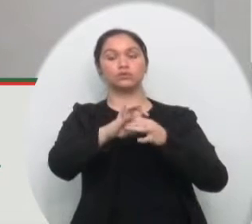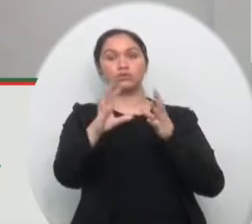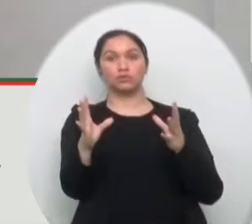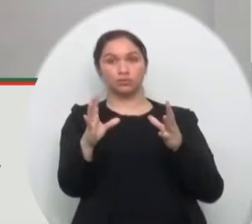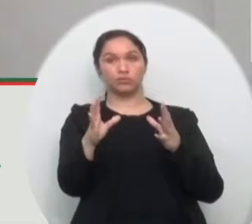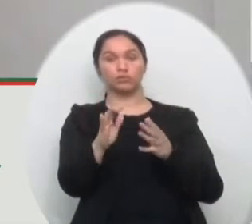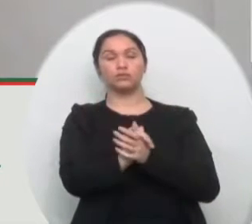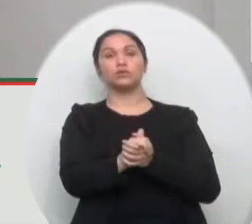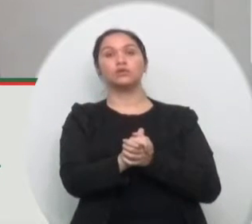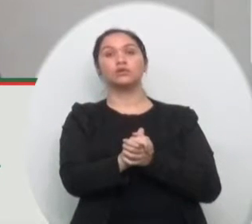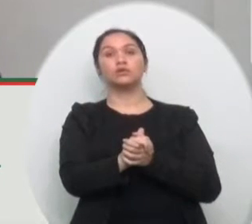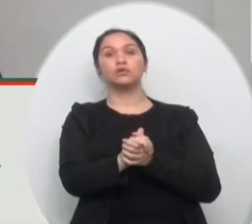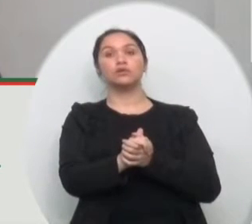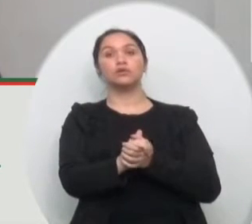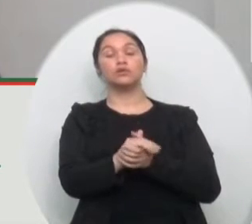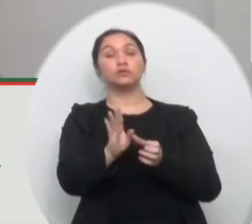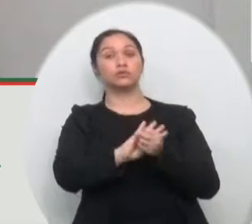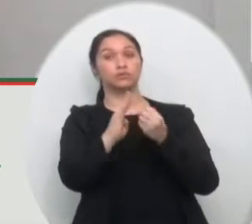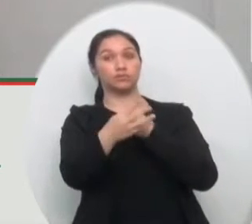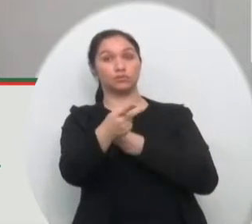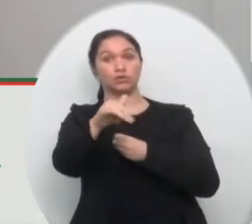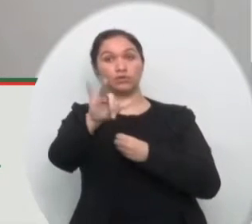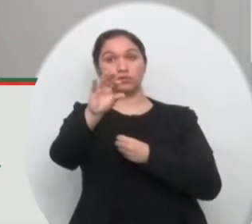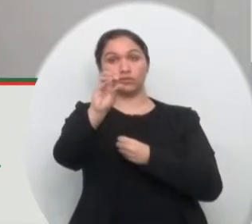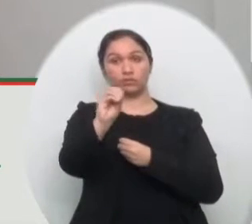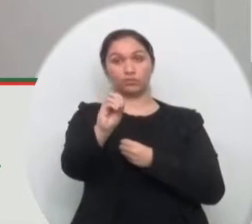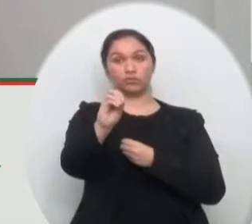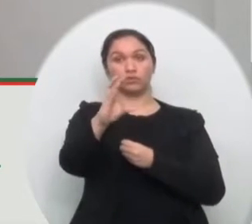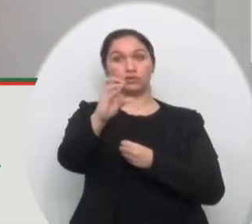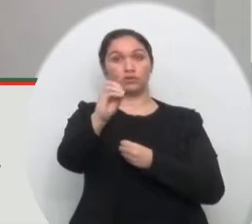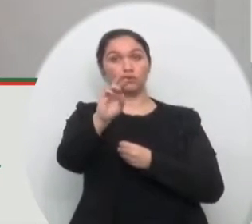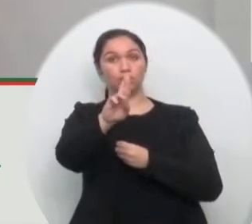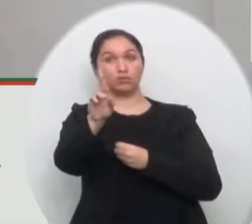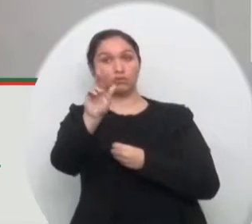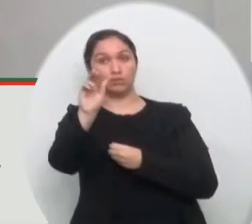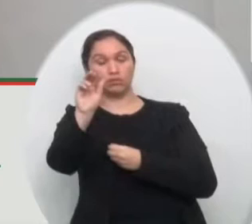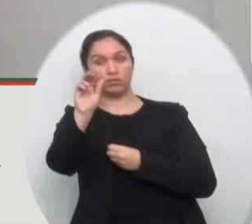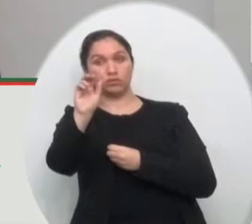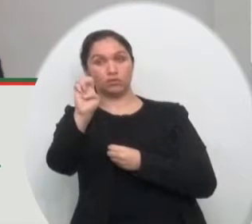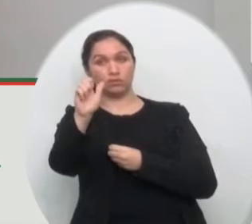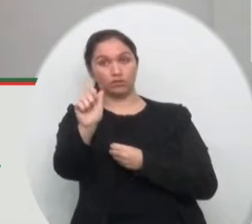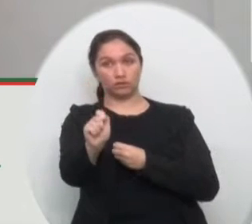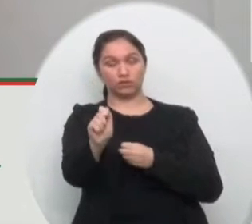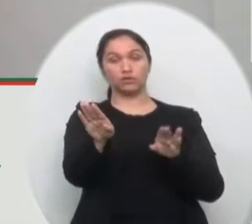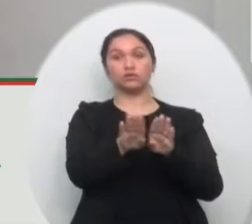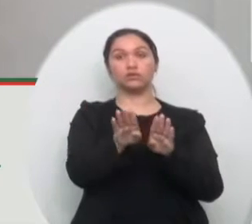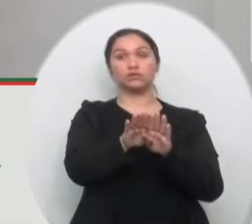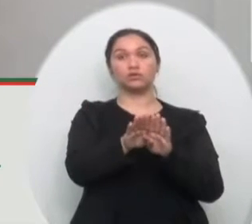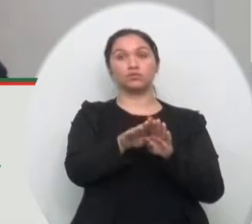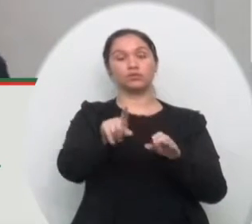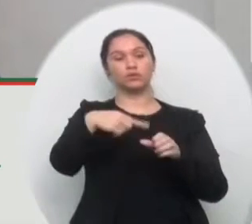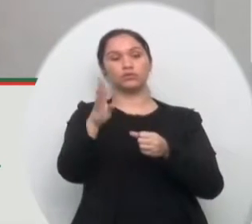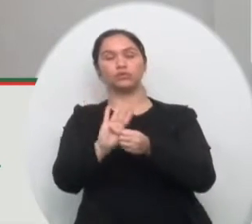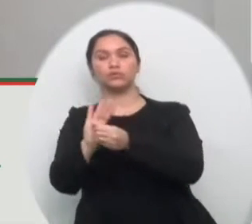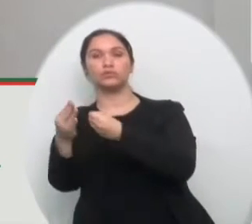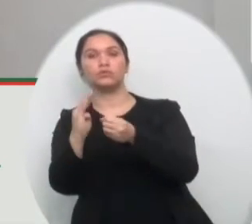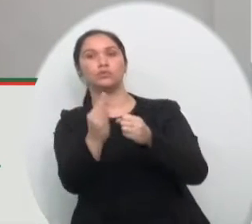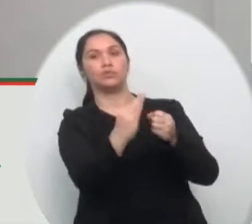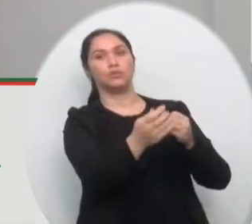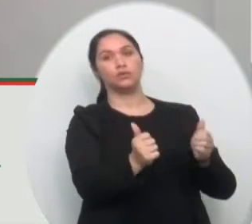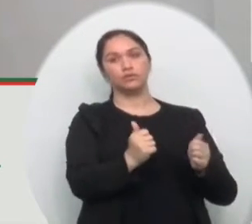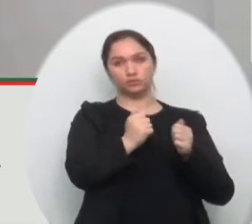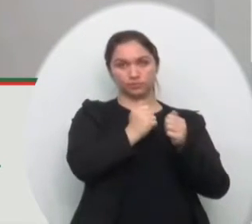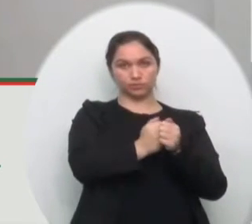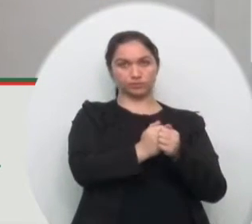que a audiência é o maior investimento que essa casa pode fazer para ouvir a cidadania. Foi um momento privilegiado,